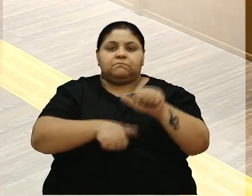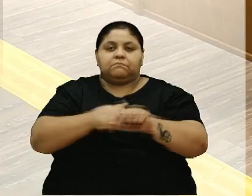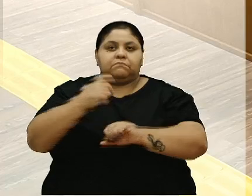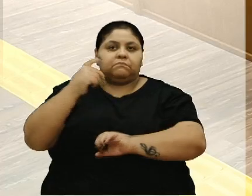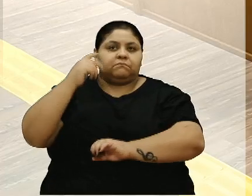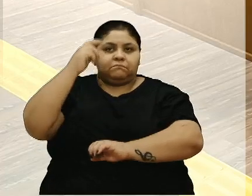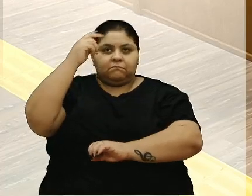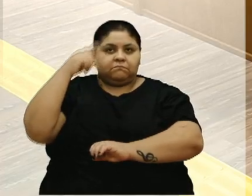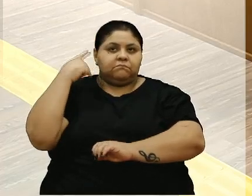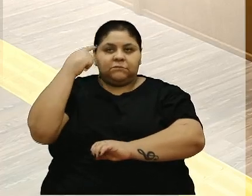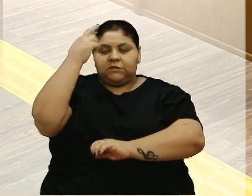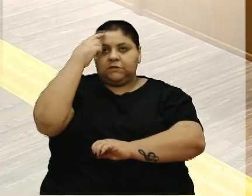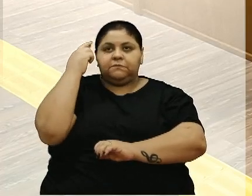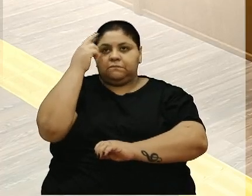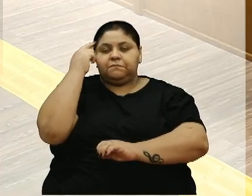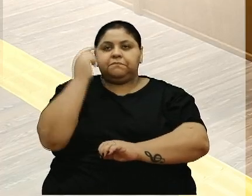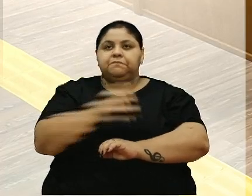Bueno.